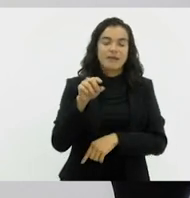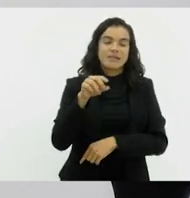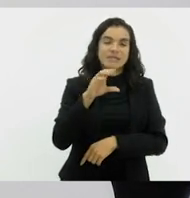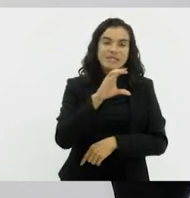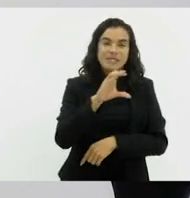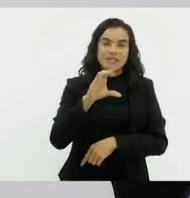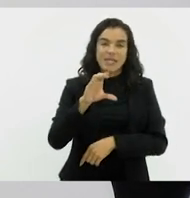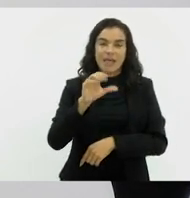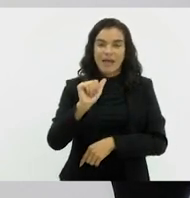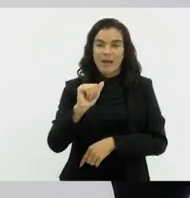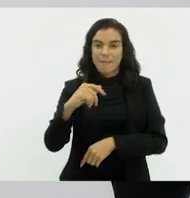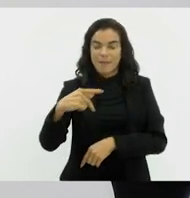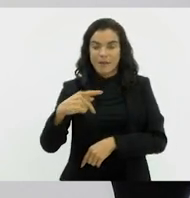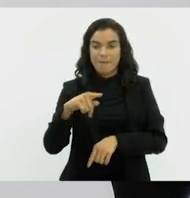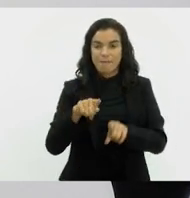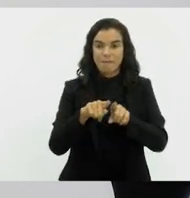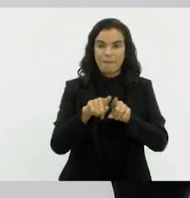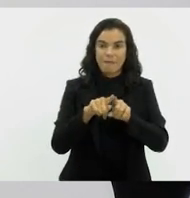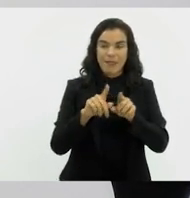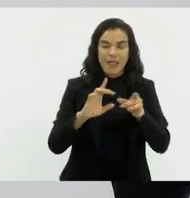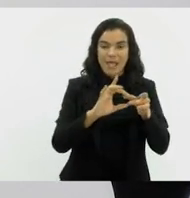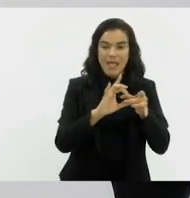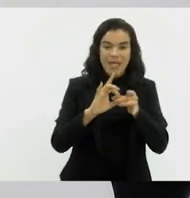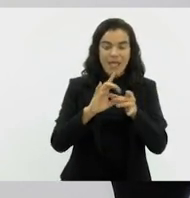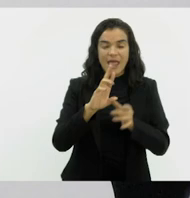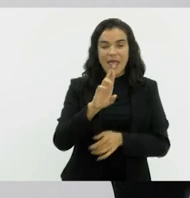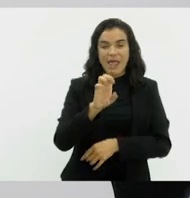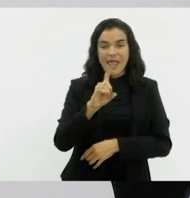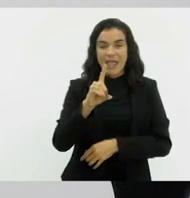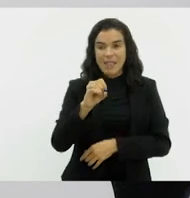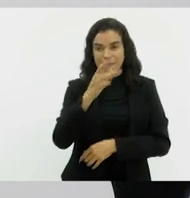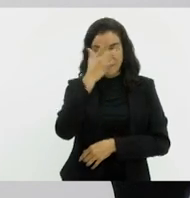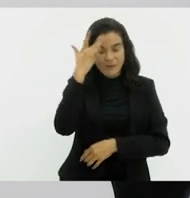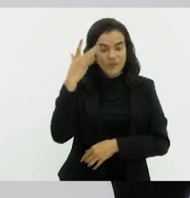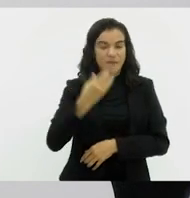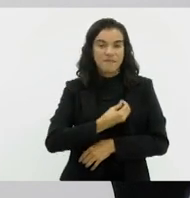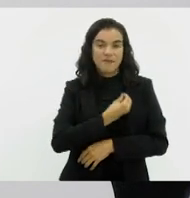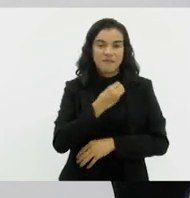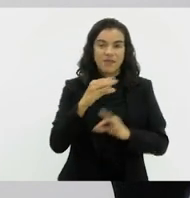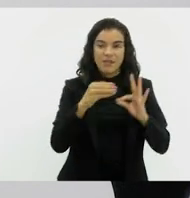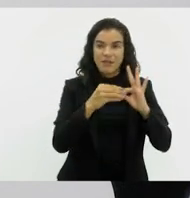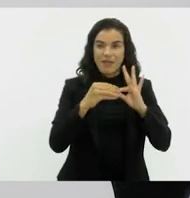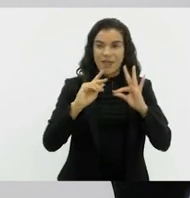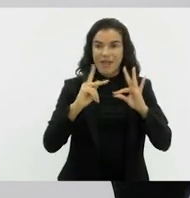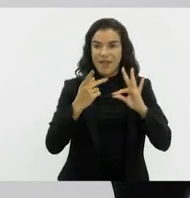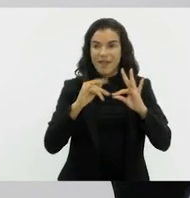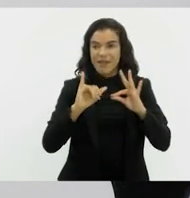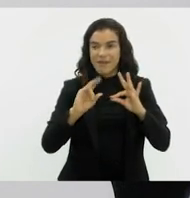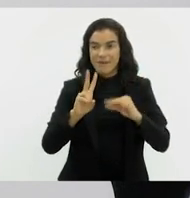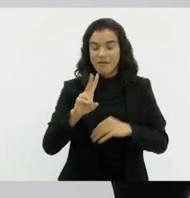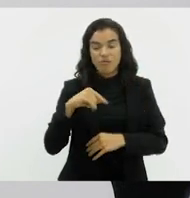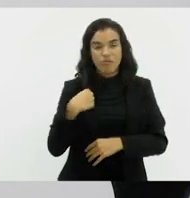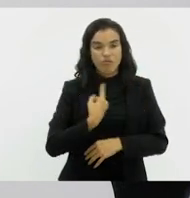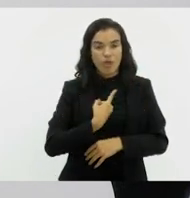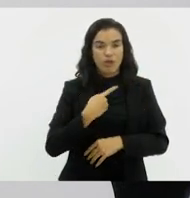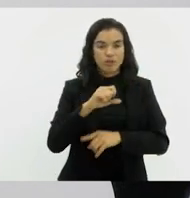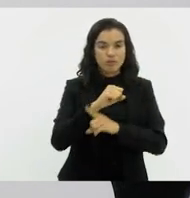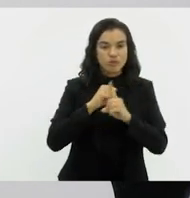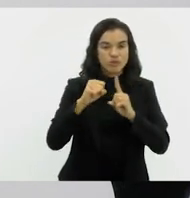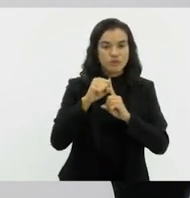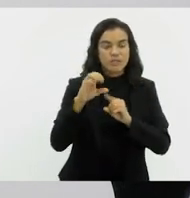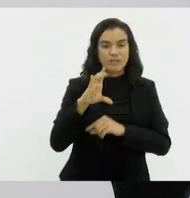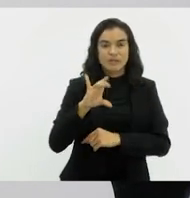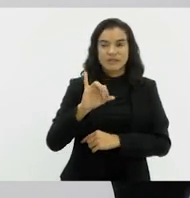Acompanhamento em Pesquisa, Rede Jovens, Pessoas Vivendo com HIV, Movimento de AIDS. Então, nós, como sociedade civil,